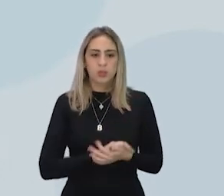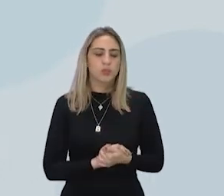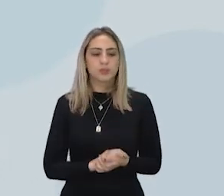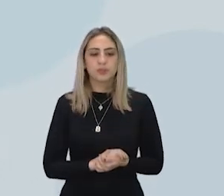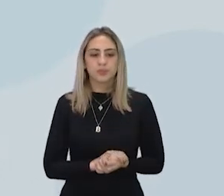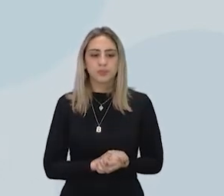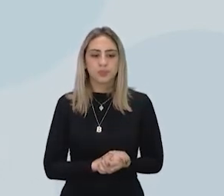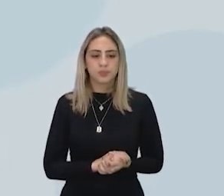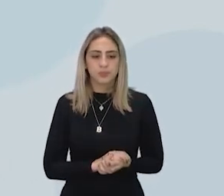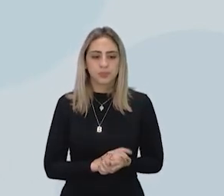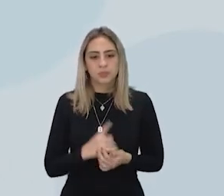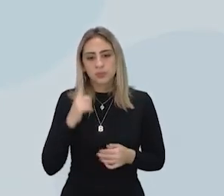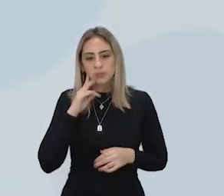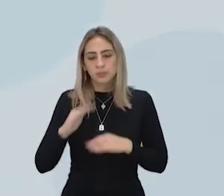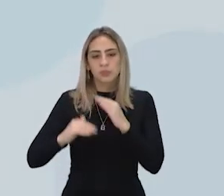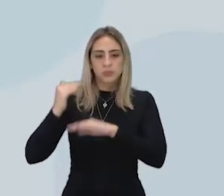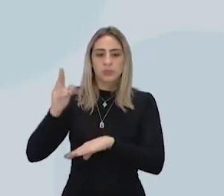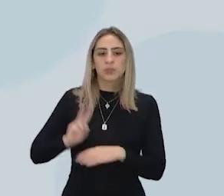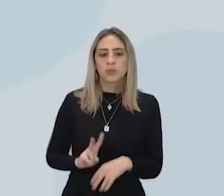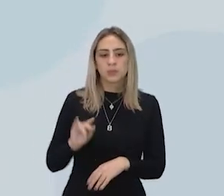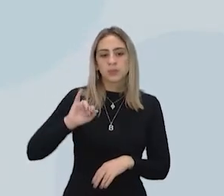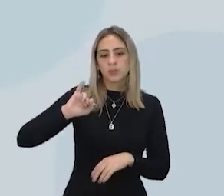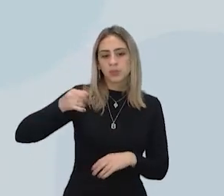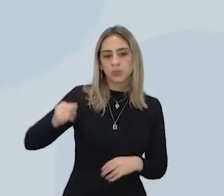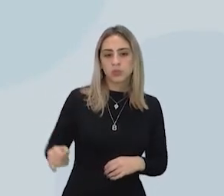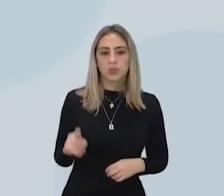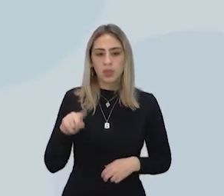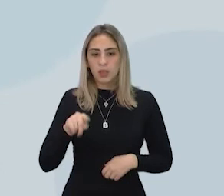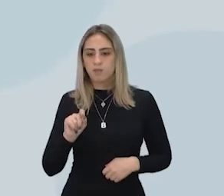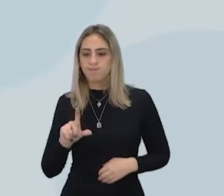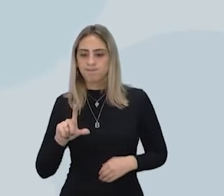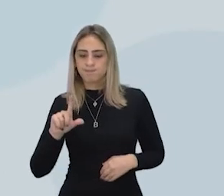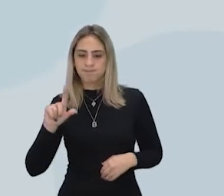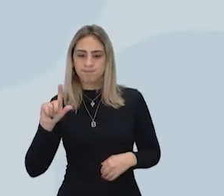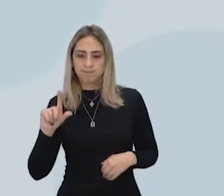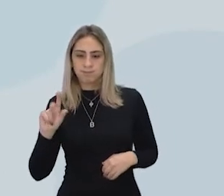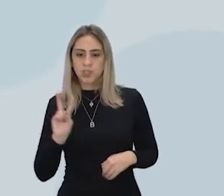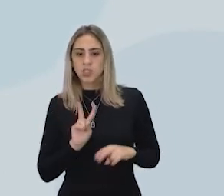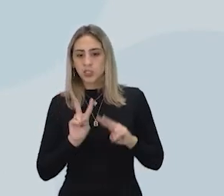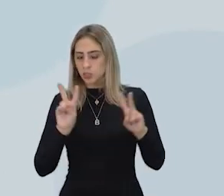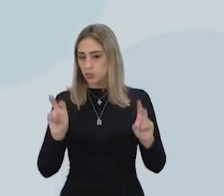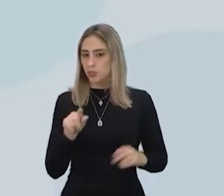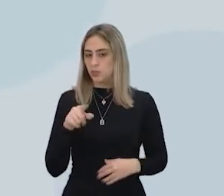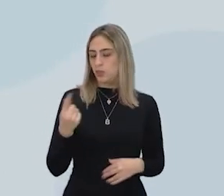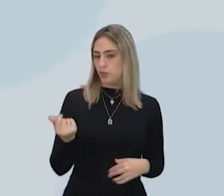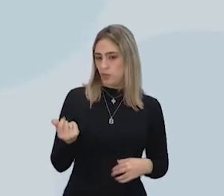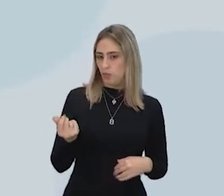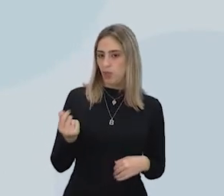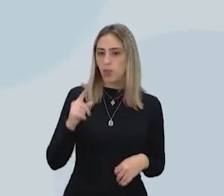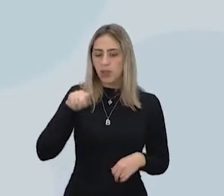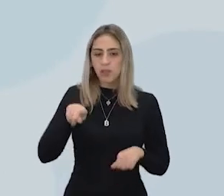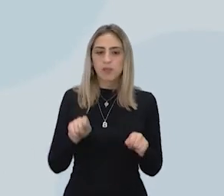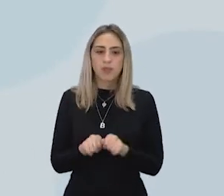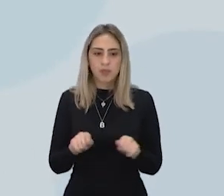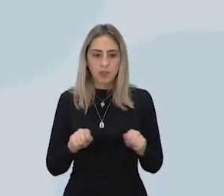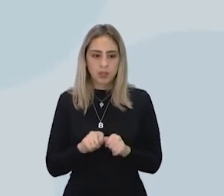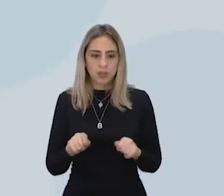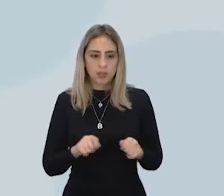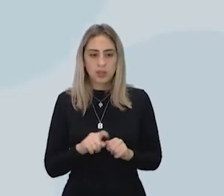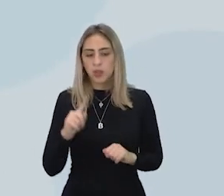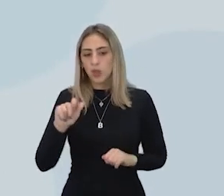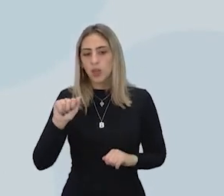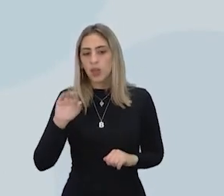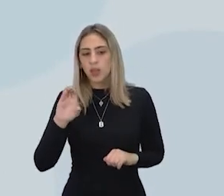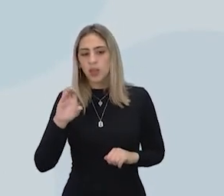é acrescido, olha, sempre o juro é um acréscimo, tá, pessoal? Então, sobre o valor é efetuado, né, um